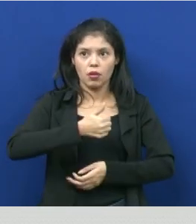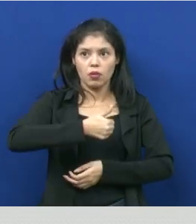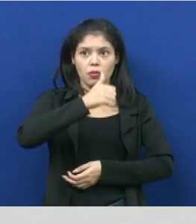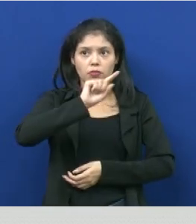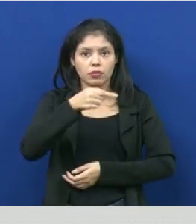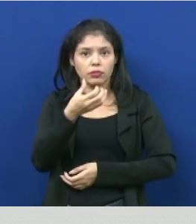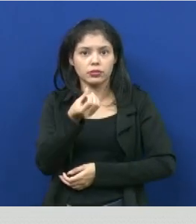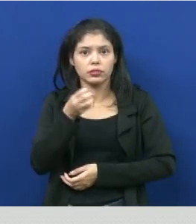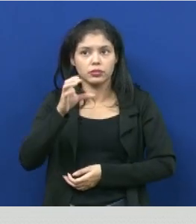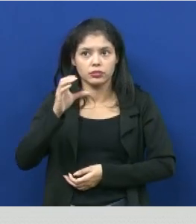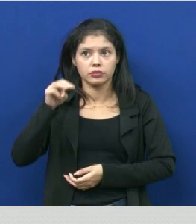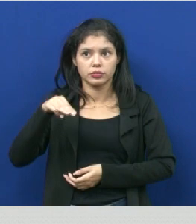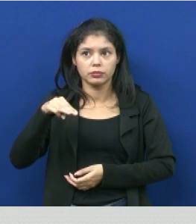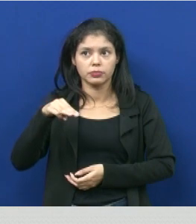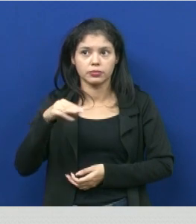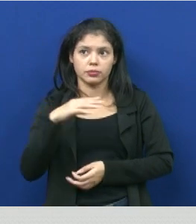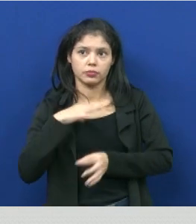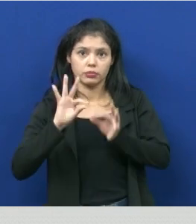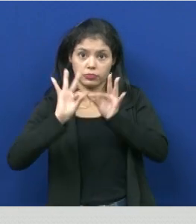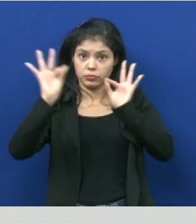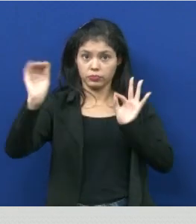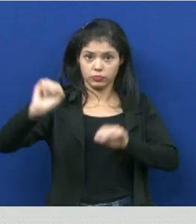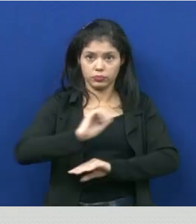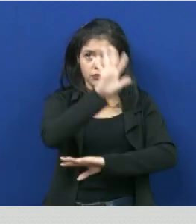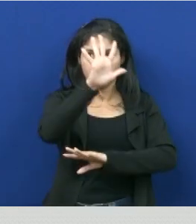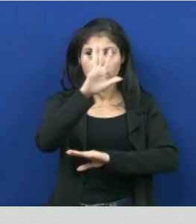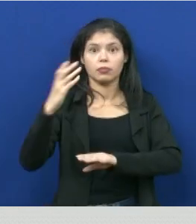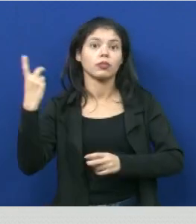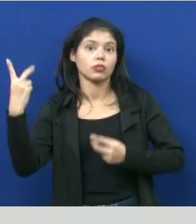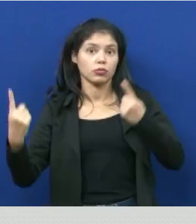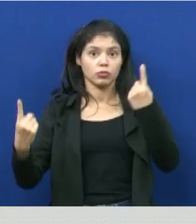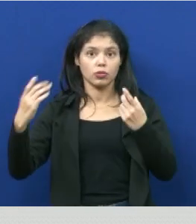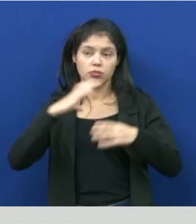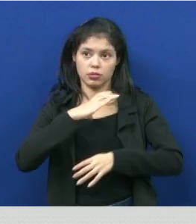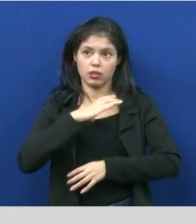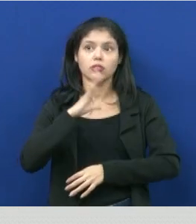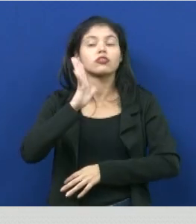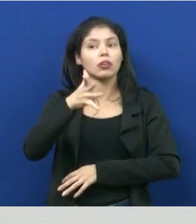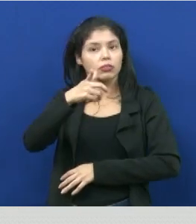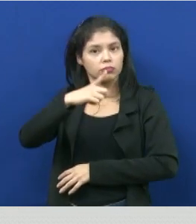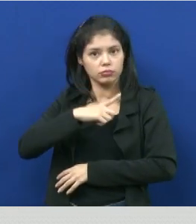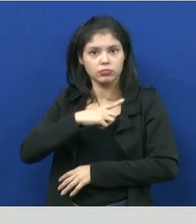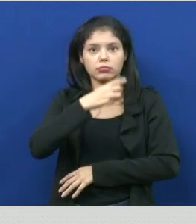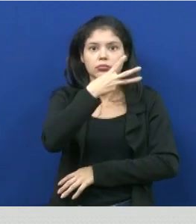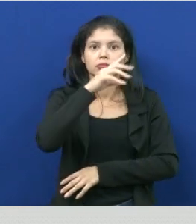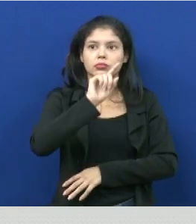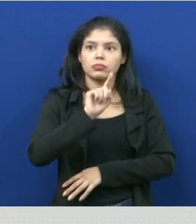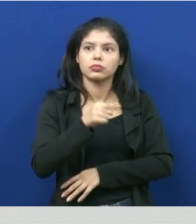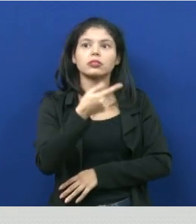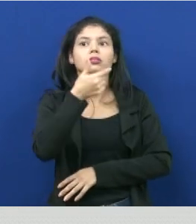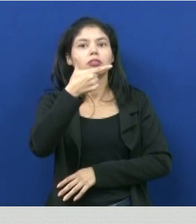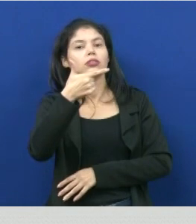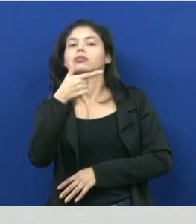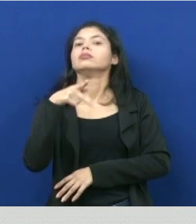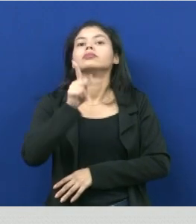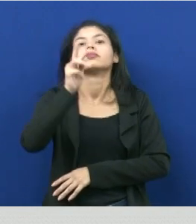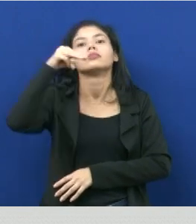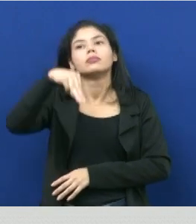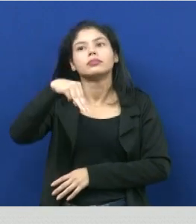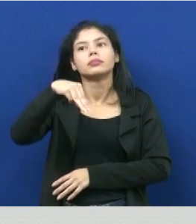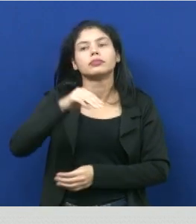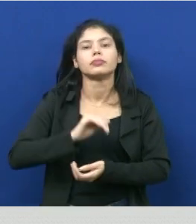1,6 centímetros, que é a distância no mapa entre Cascais e Estoril, já está na unidade em centímetros. Agora